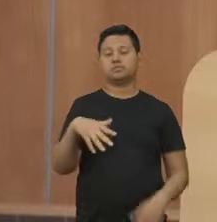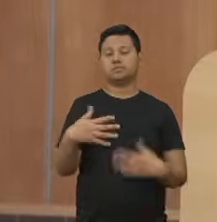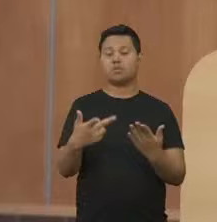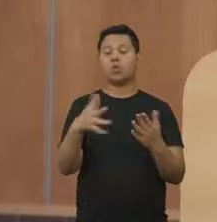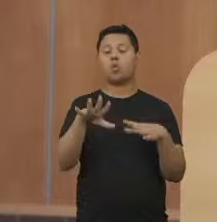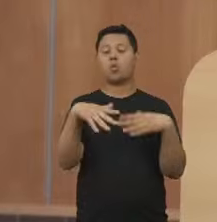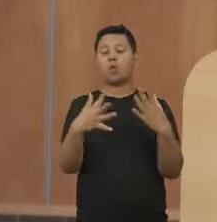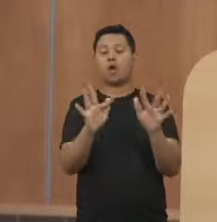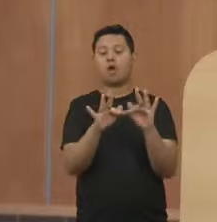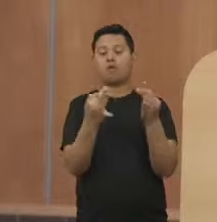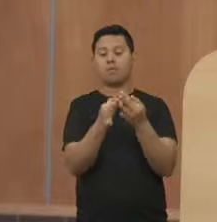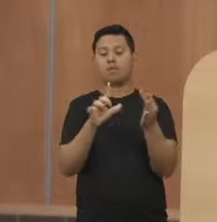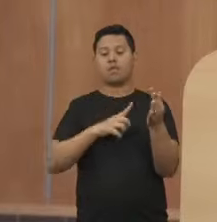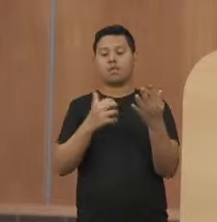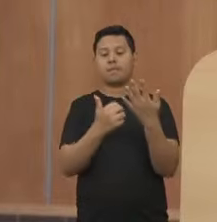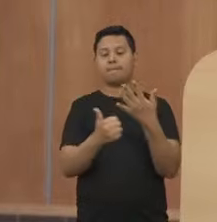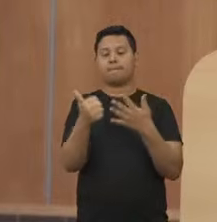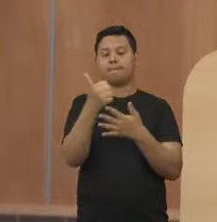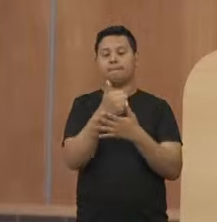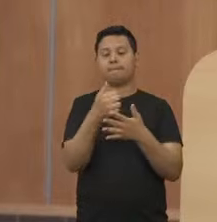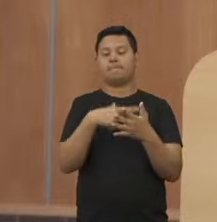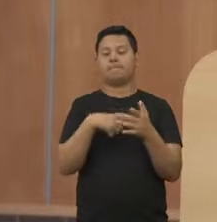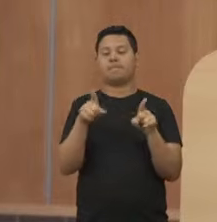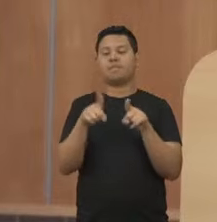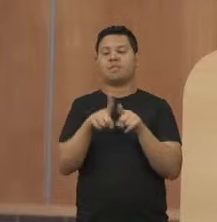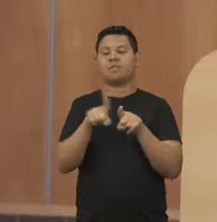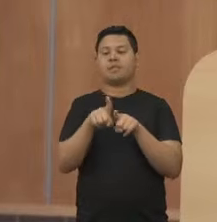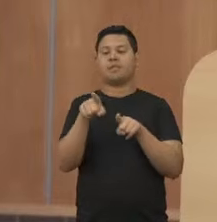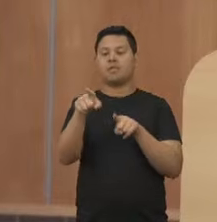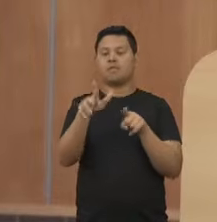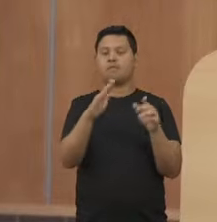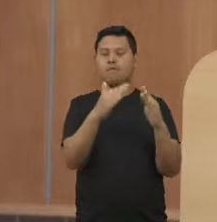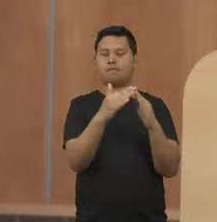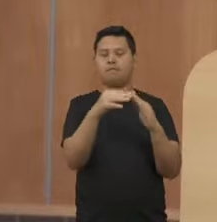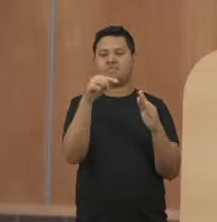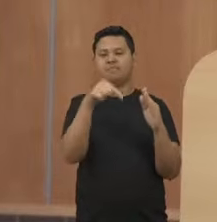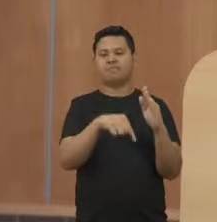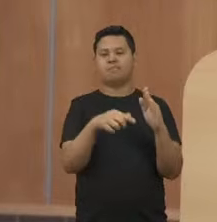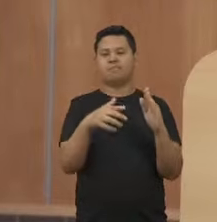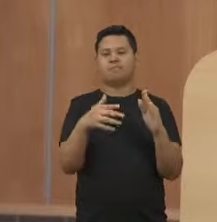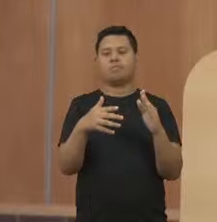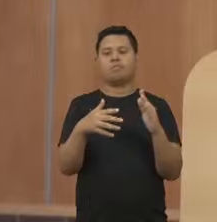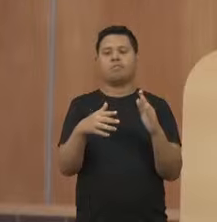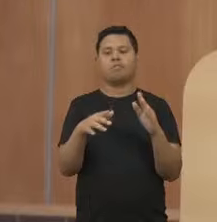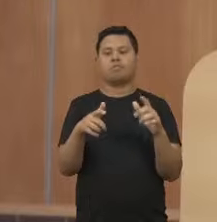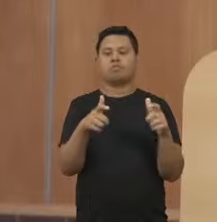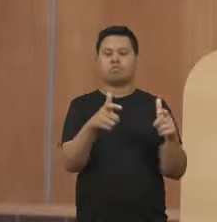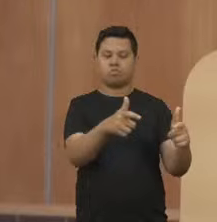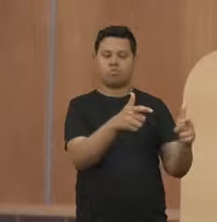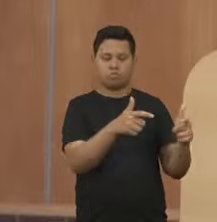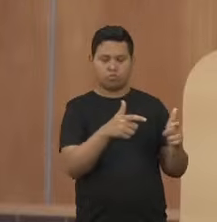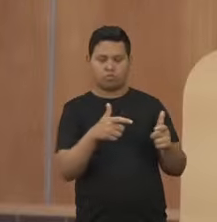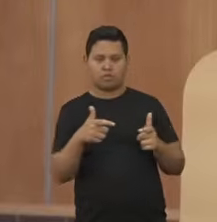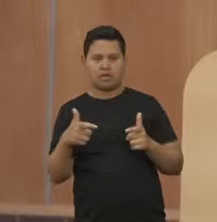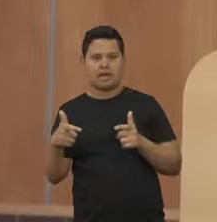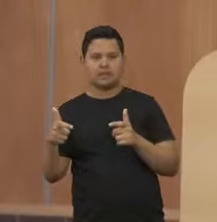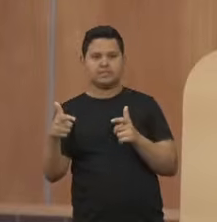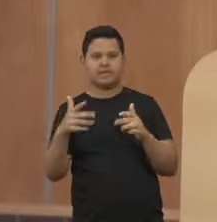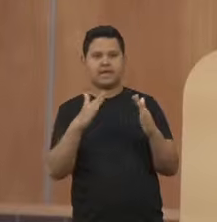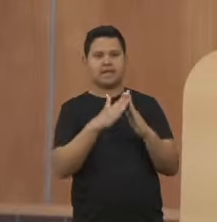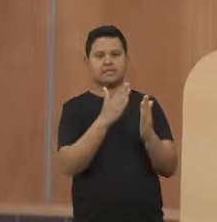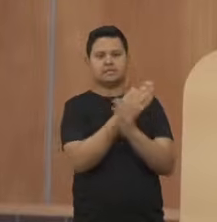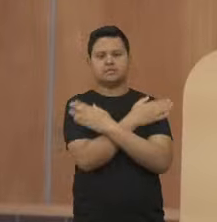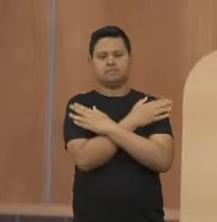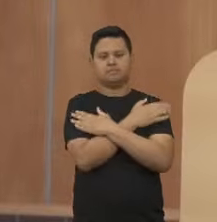que terão a prioridade? As famílias que estão residentes em áreas desabrigadas, área